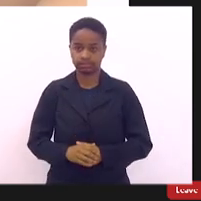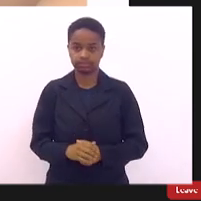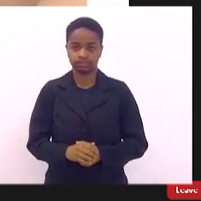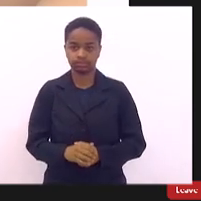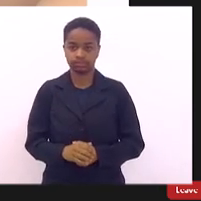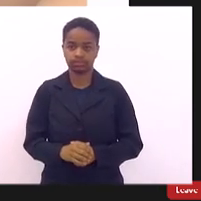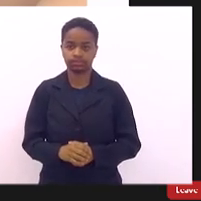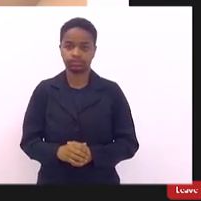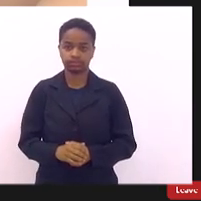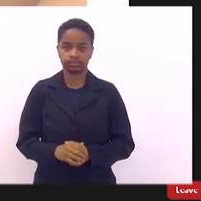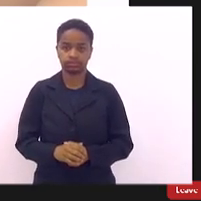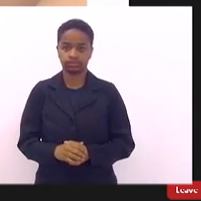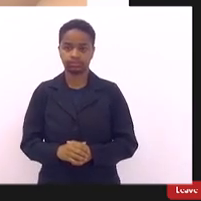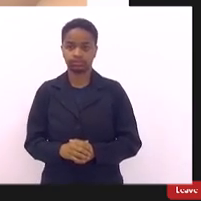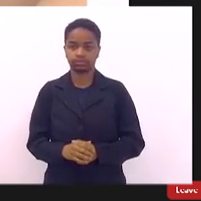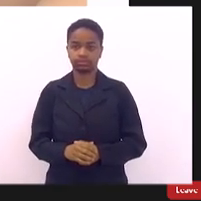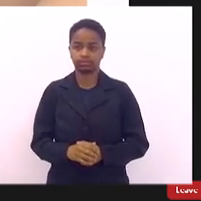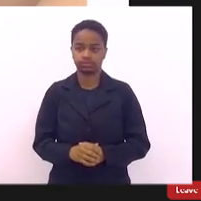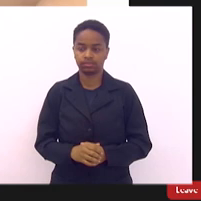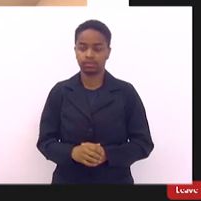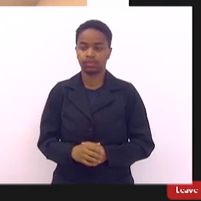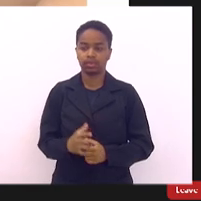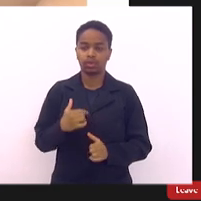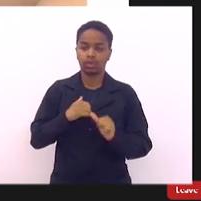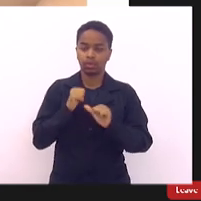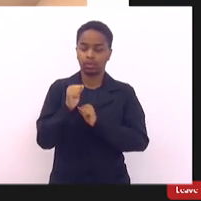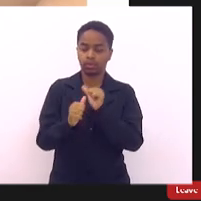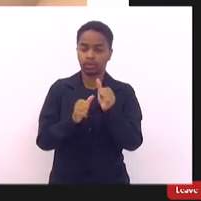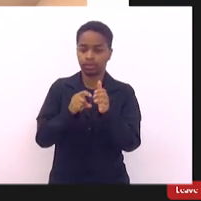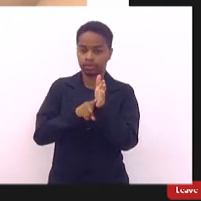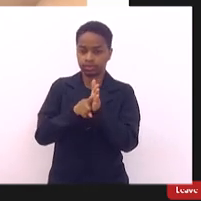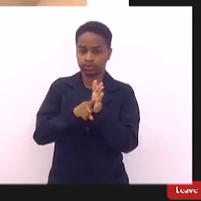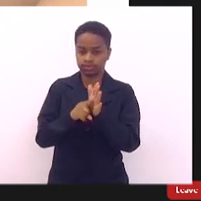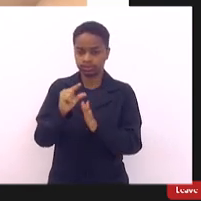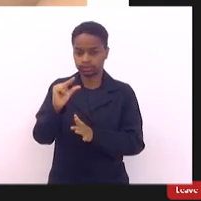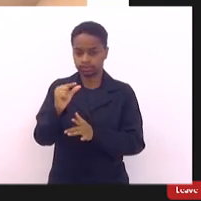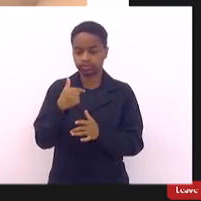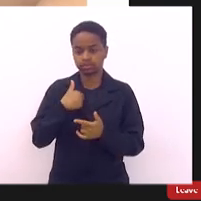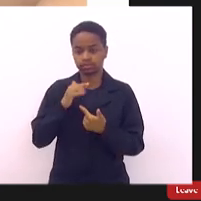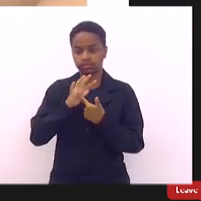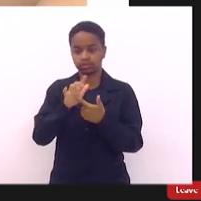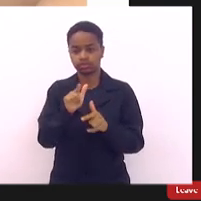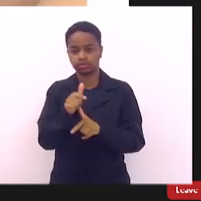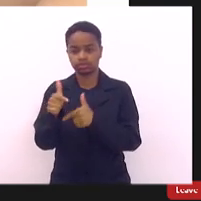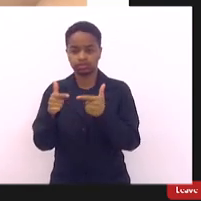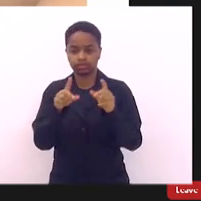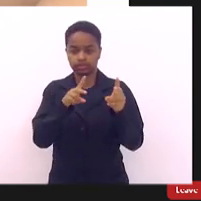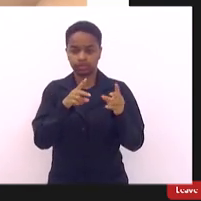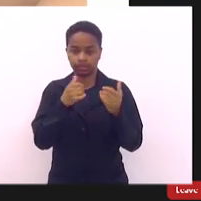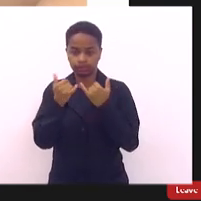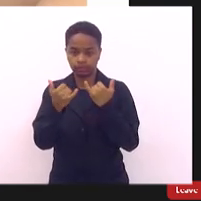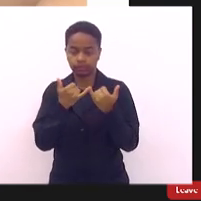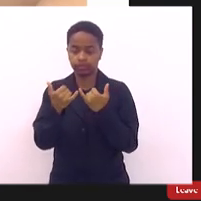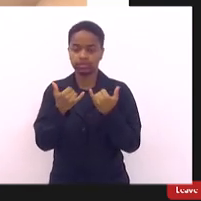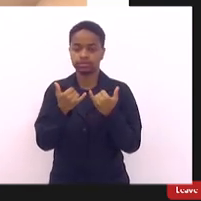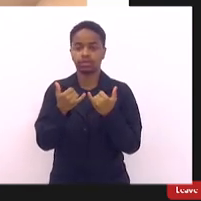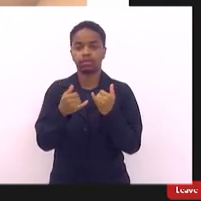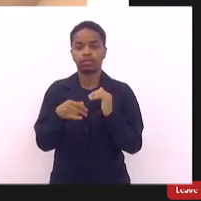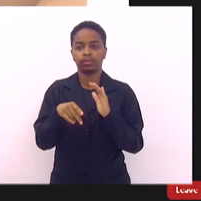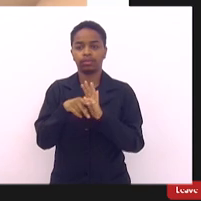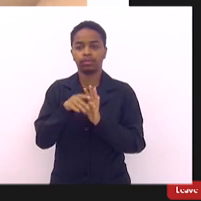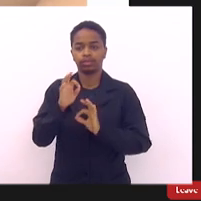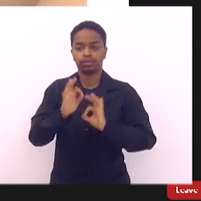A gente também. Eu estou saindo um pouco aqui da pesquisa para trazer um outro dado, que é uma pesquisa que a Plano International fez